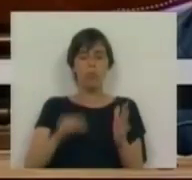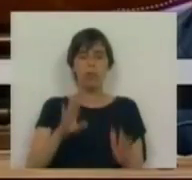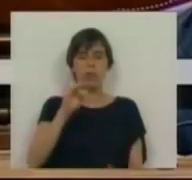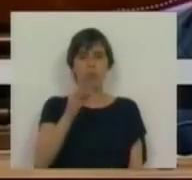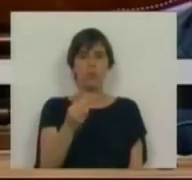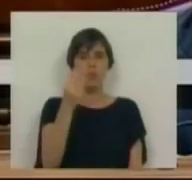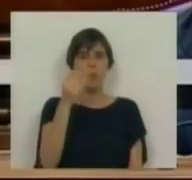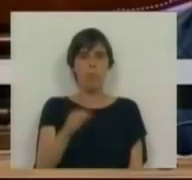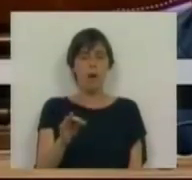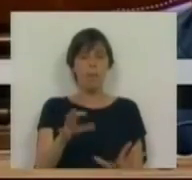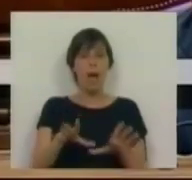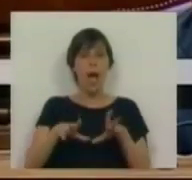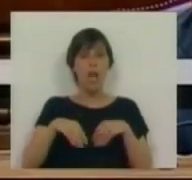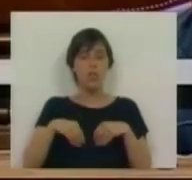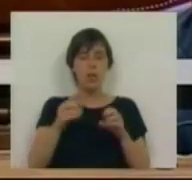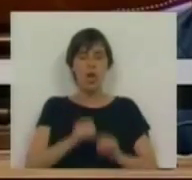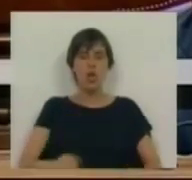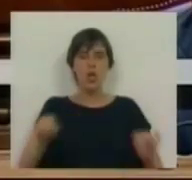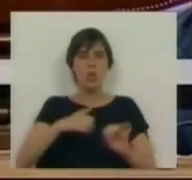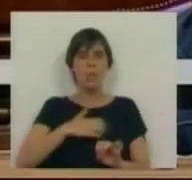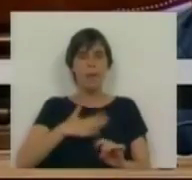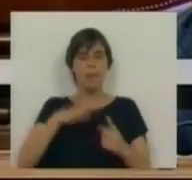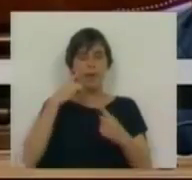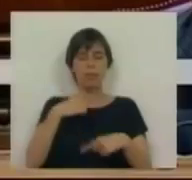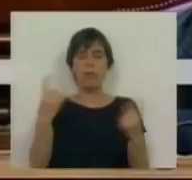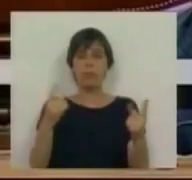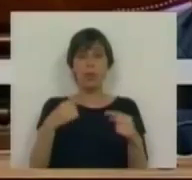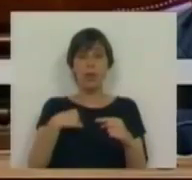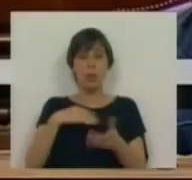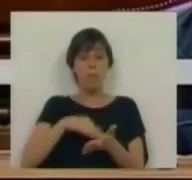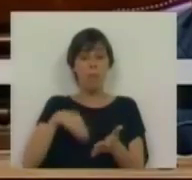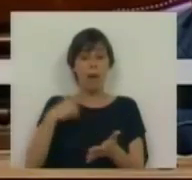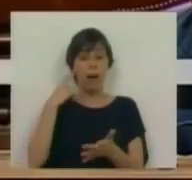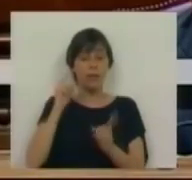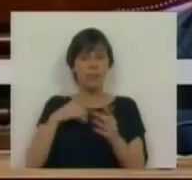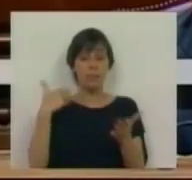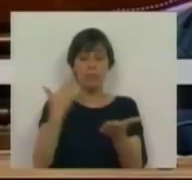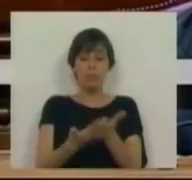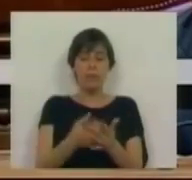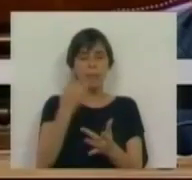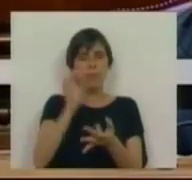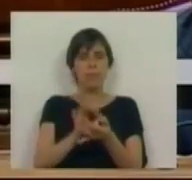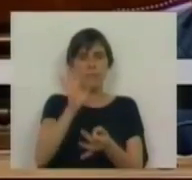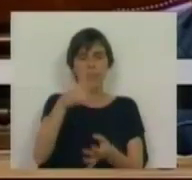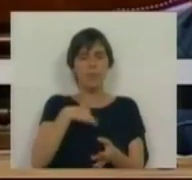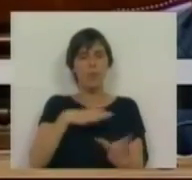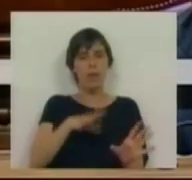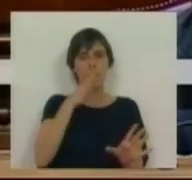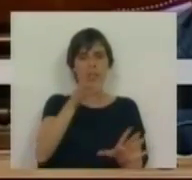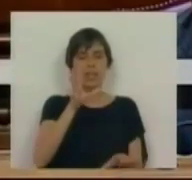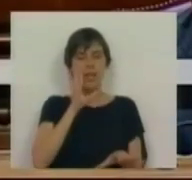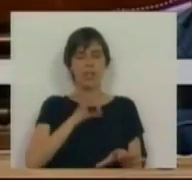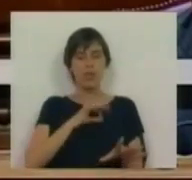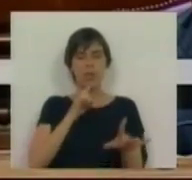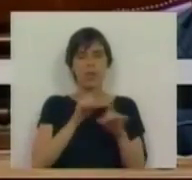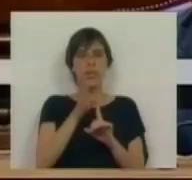swap foi assumido por nenhuma empresa pública desde que eu tomei posse. É a primeira nota que eu gostaria de dizer à